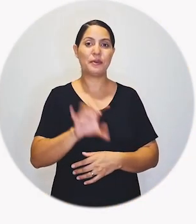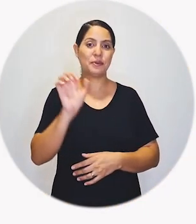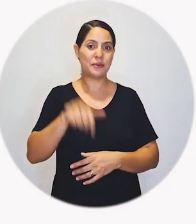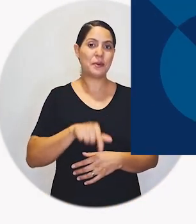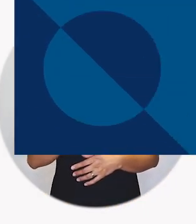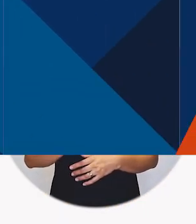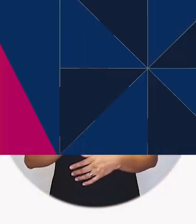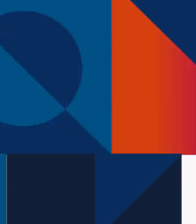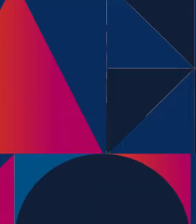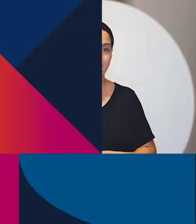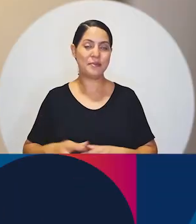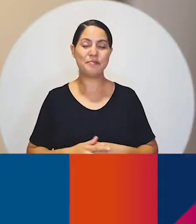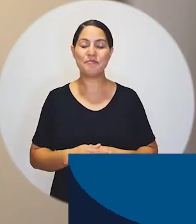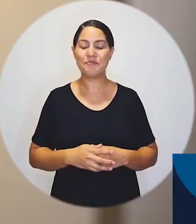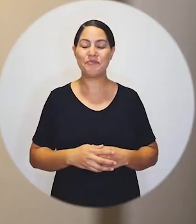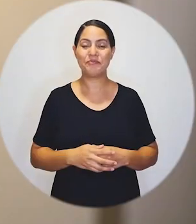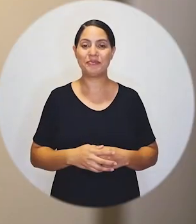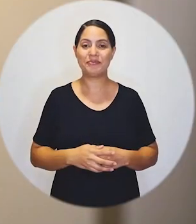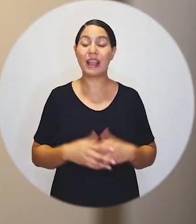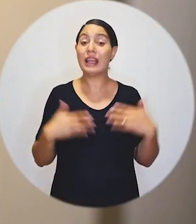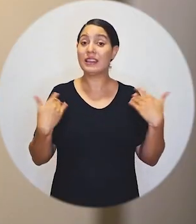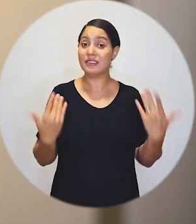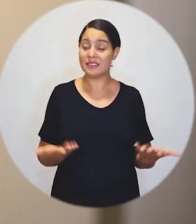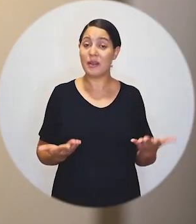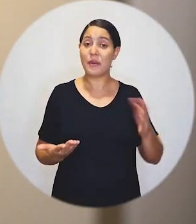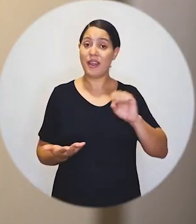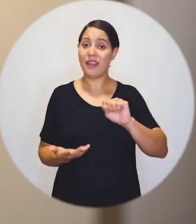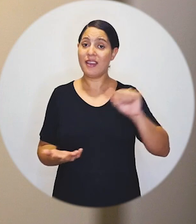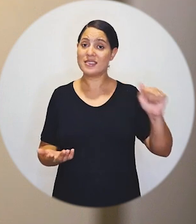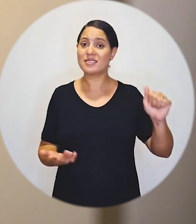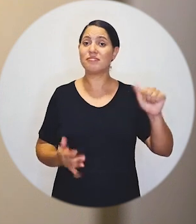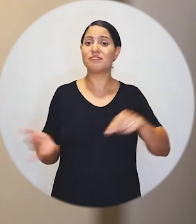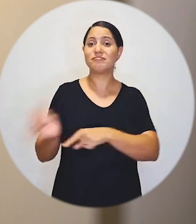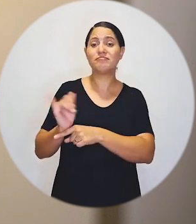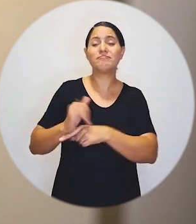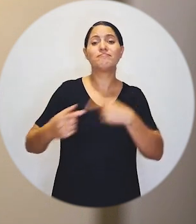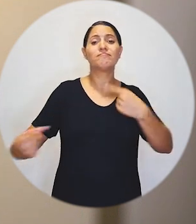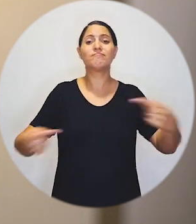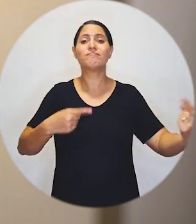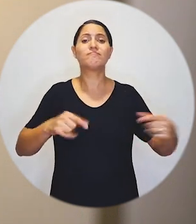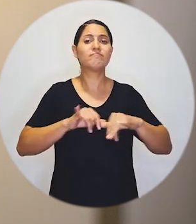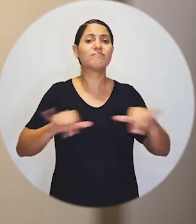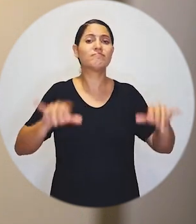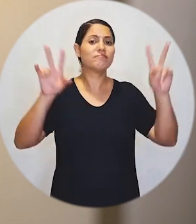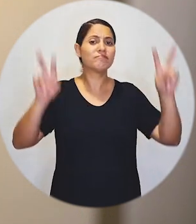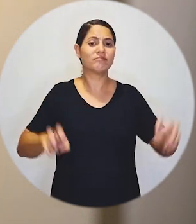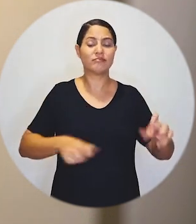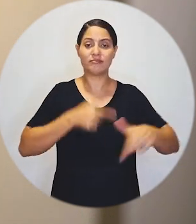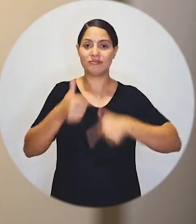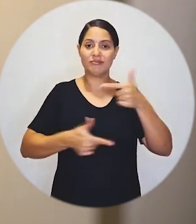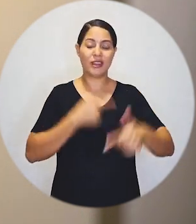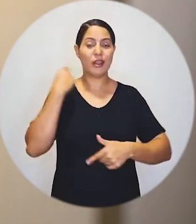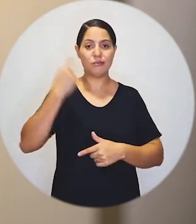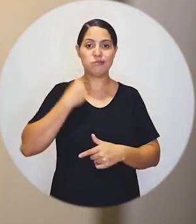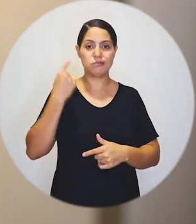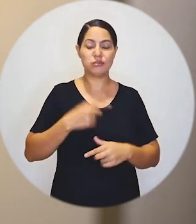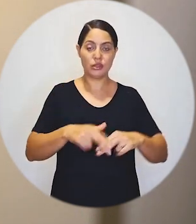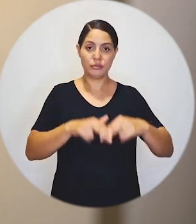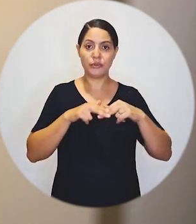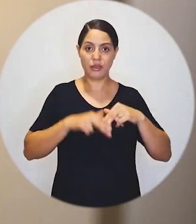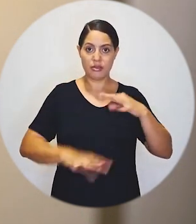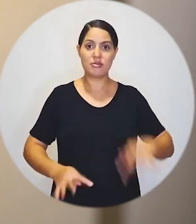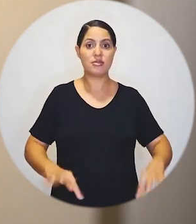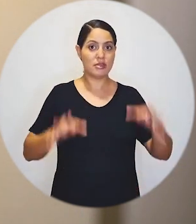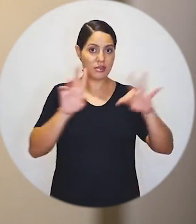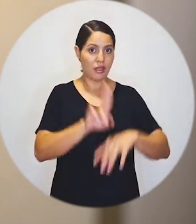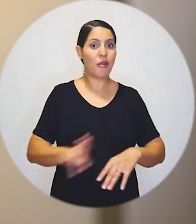editorajc.com.br. Não deixe de ler. A ESA Nacional promoveu no YouTube mais um debate voltado ao trabalho da advocacia com a